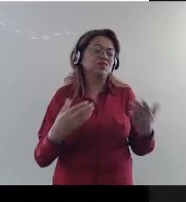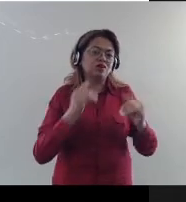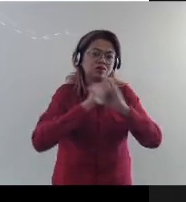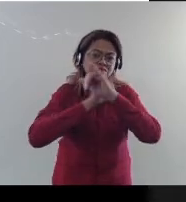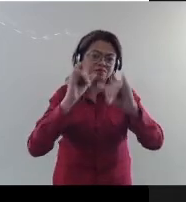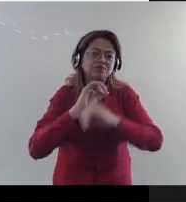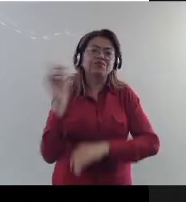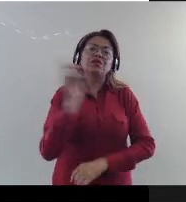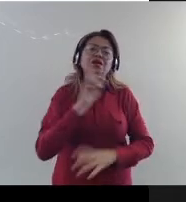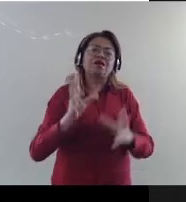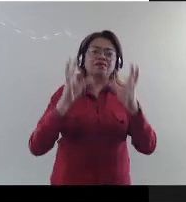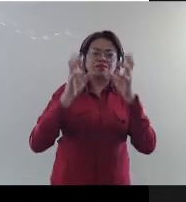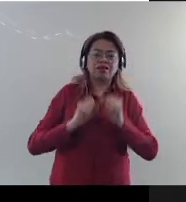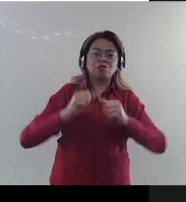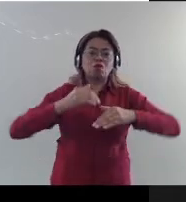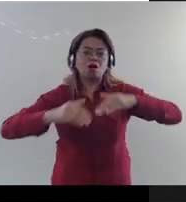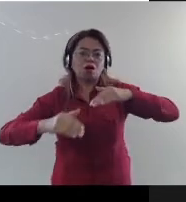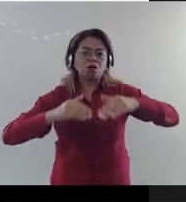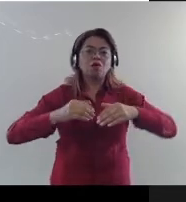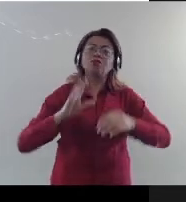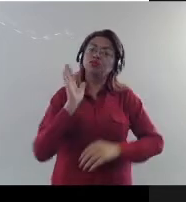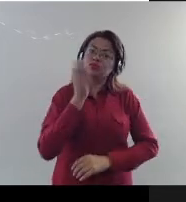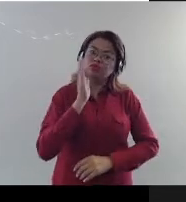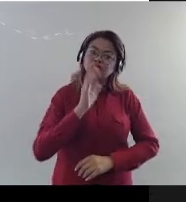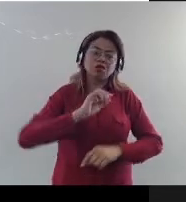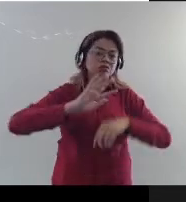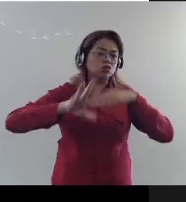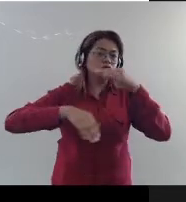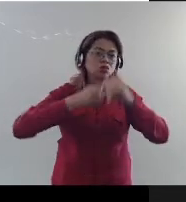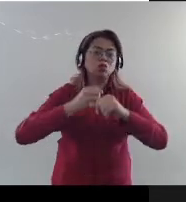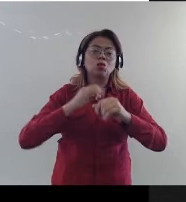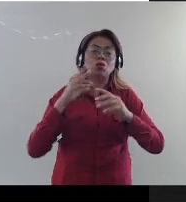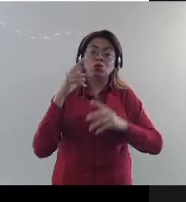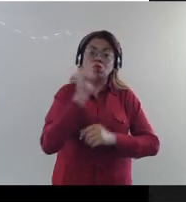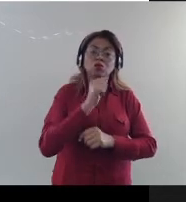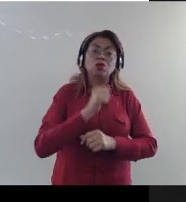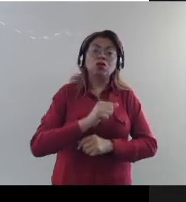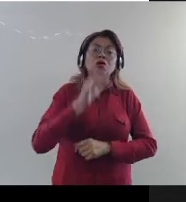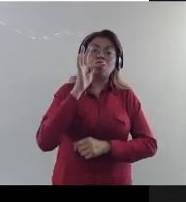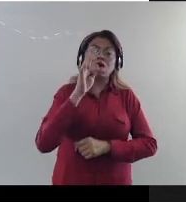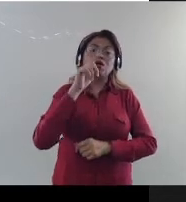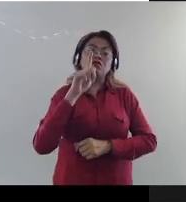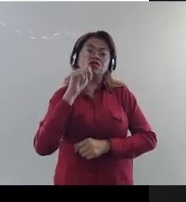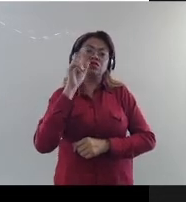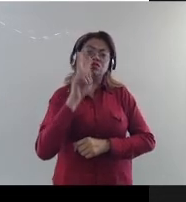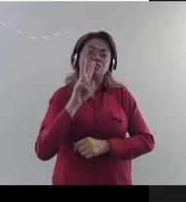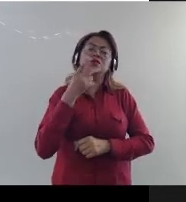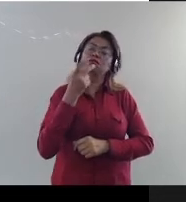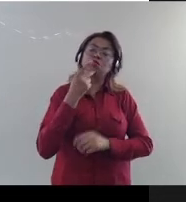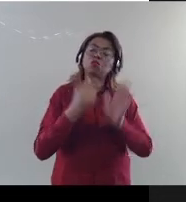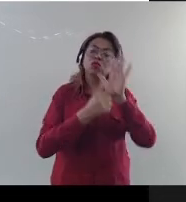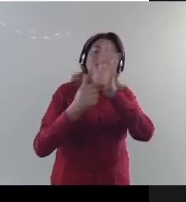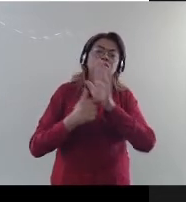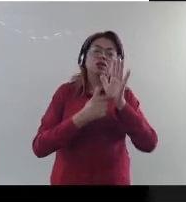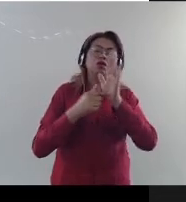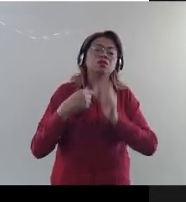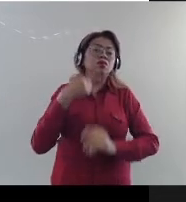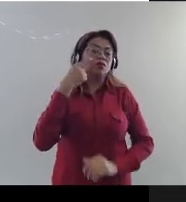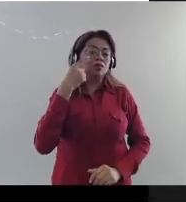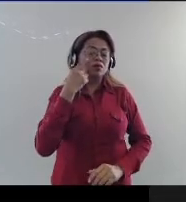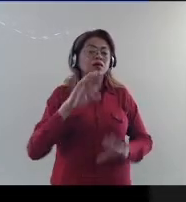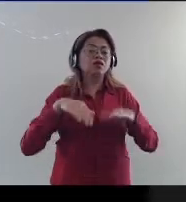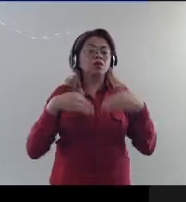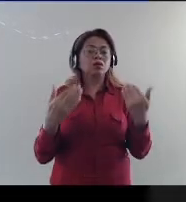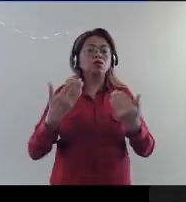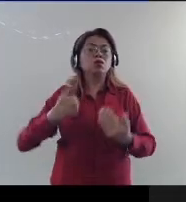não aceitaremos robô, metade da interação, isso aqui é um estudo da GV, né? Não é nosso, só para vocês verem. Então, assim, o que nós